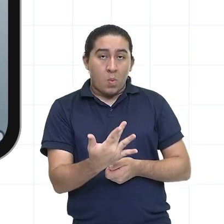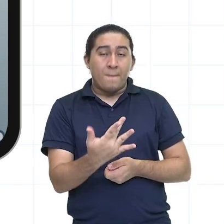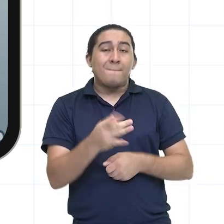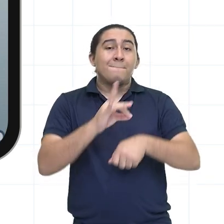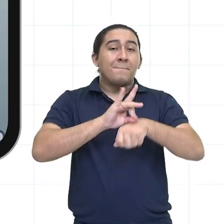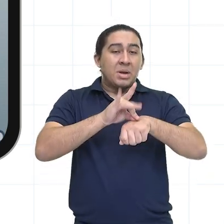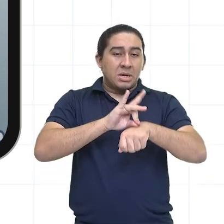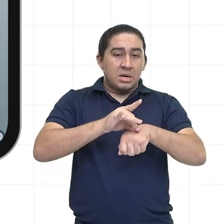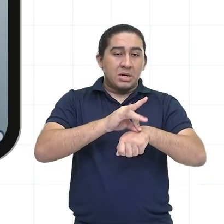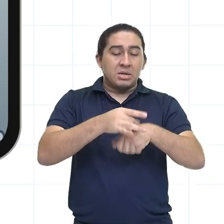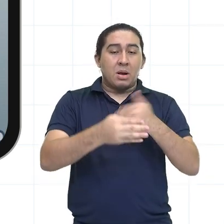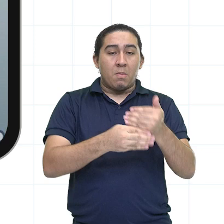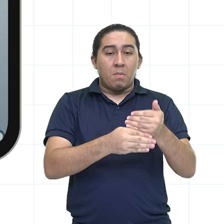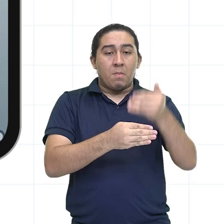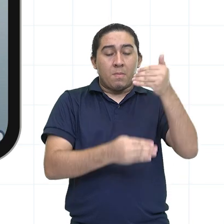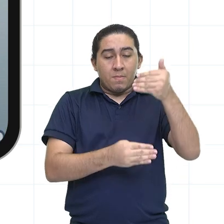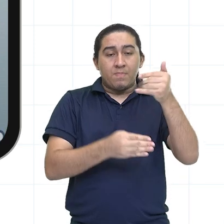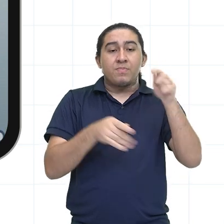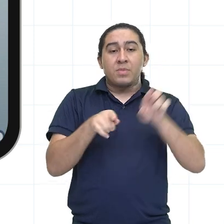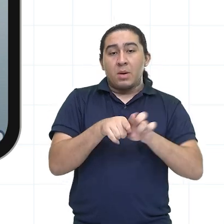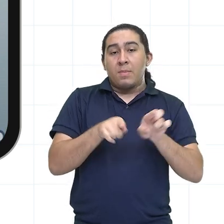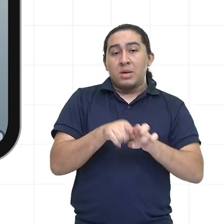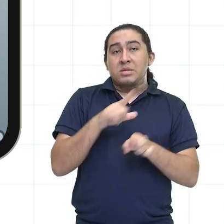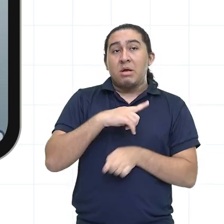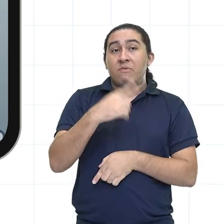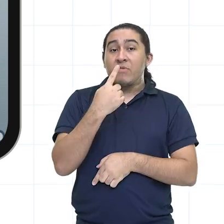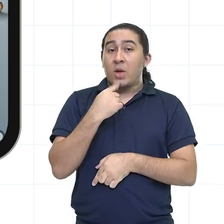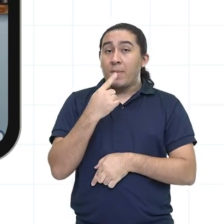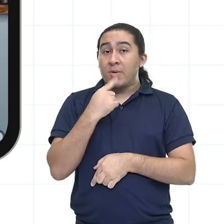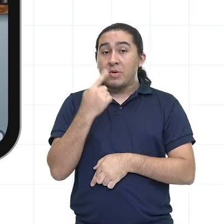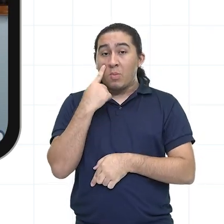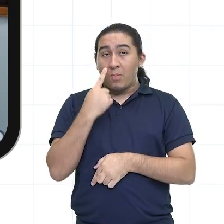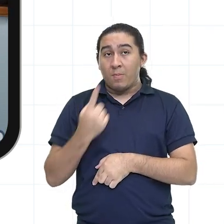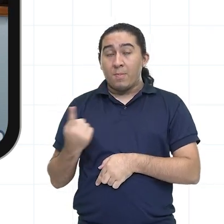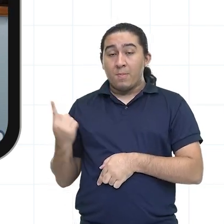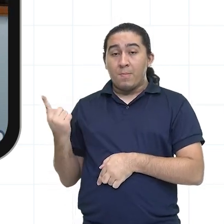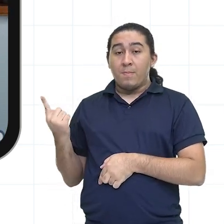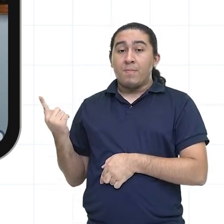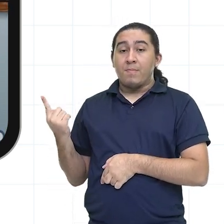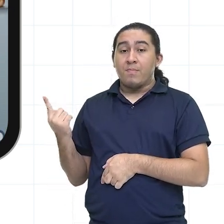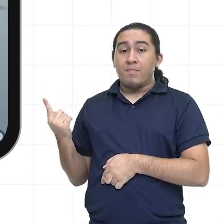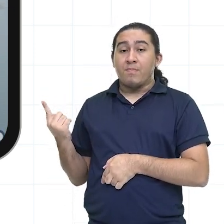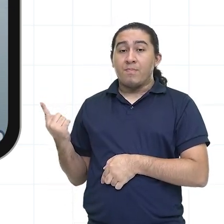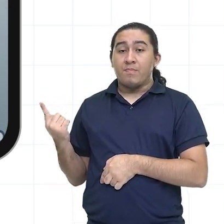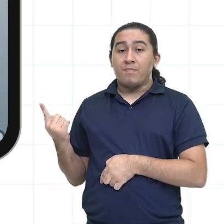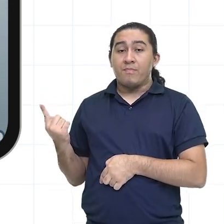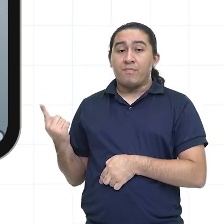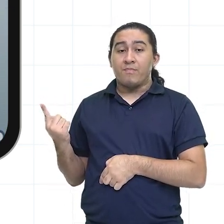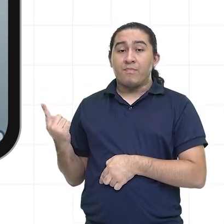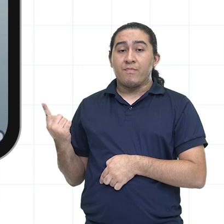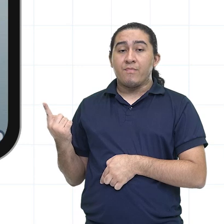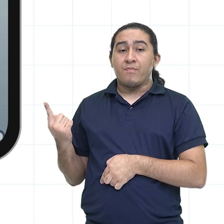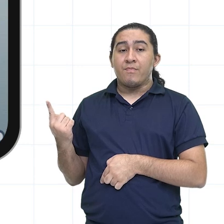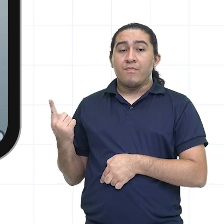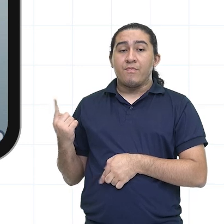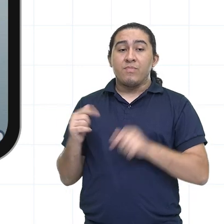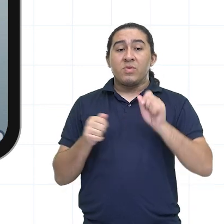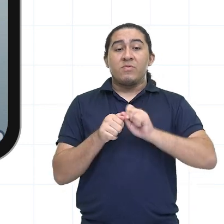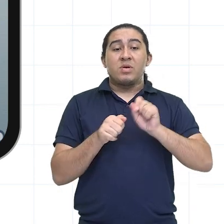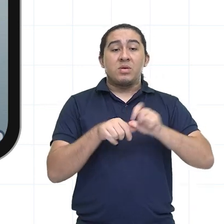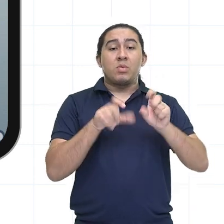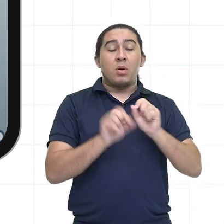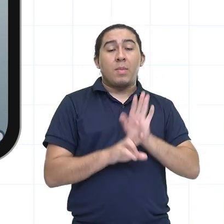ou sobre o fundo dourado ou negro, Então, eles faziam normalmente uma representação